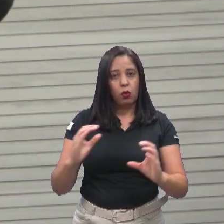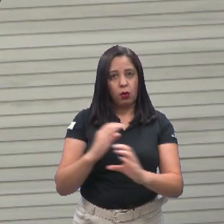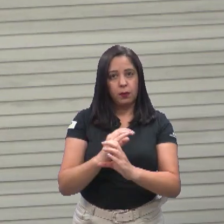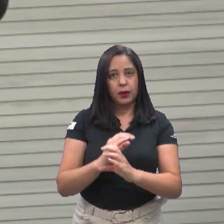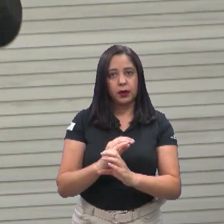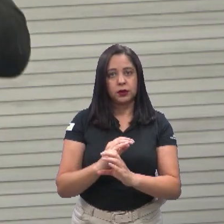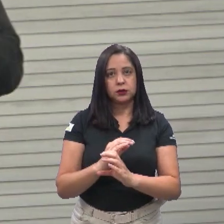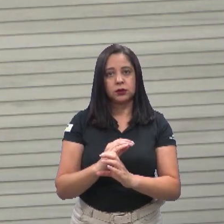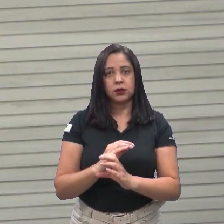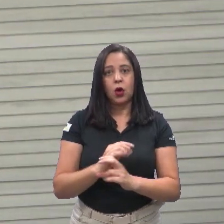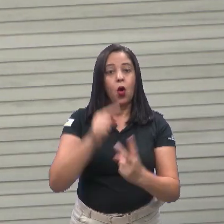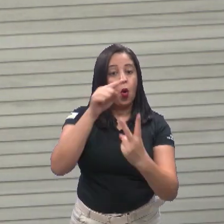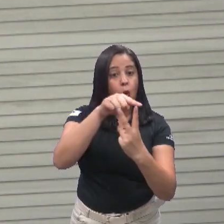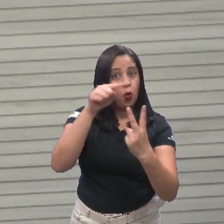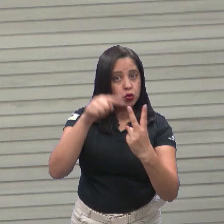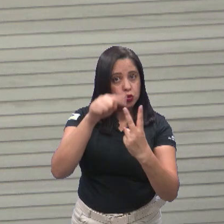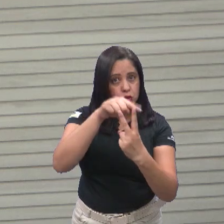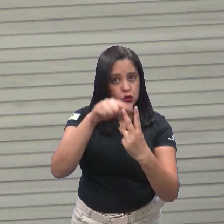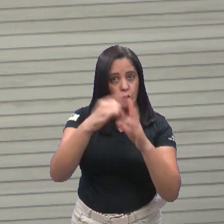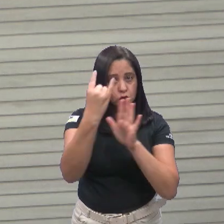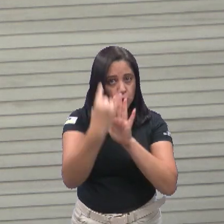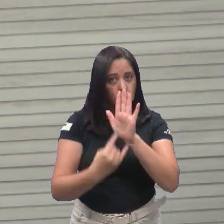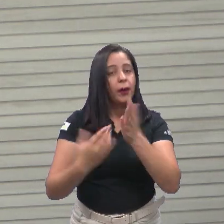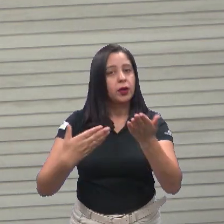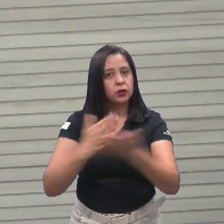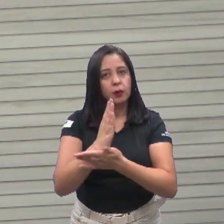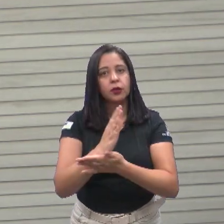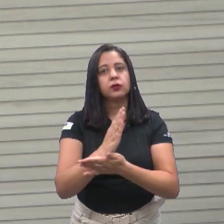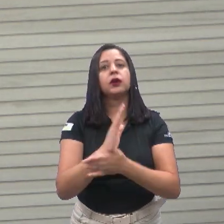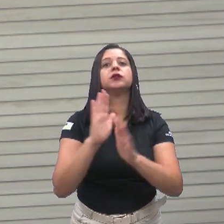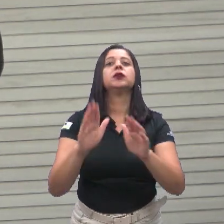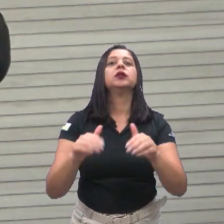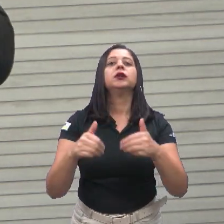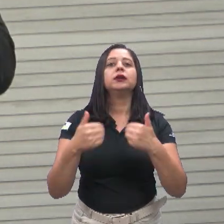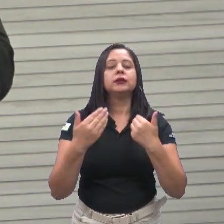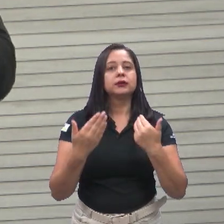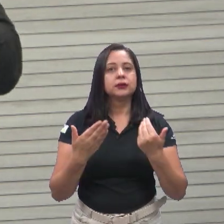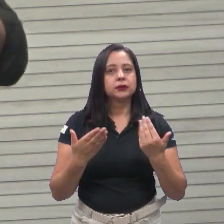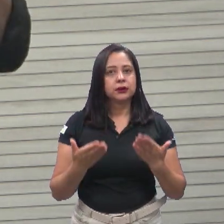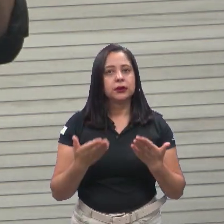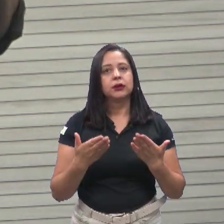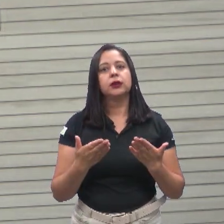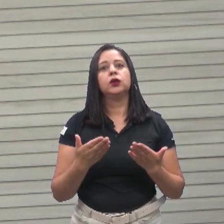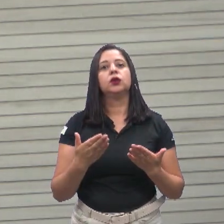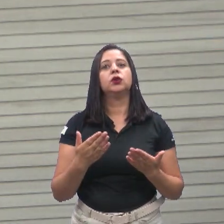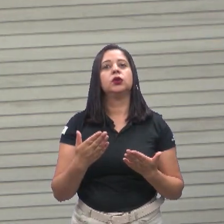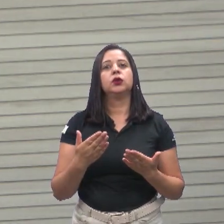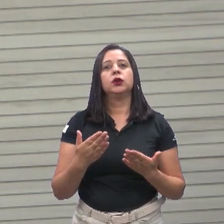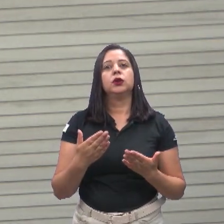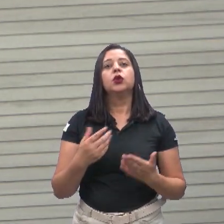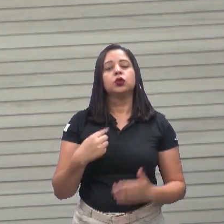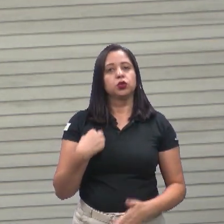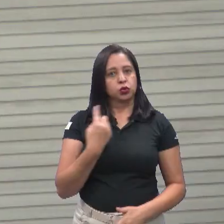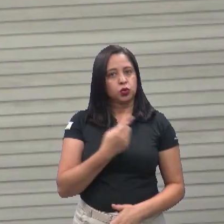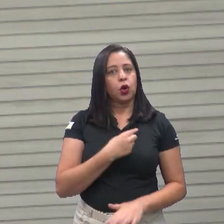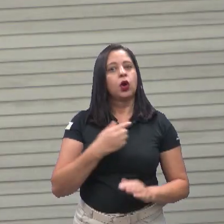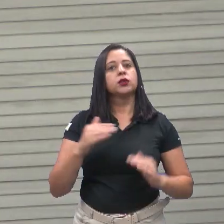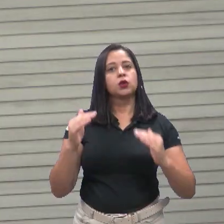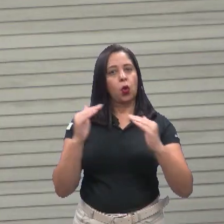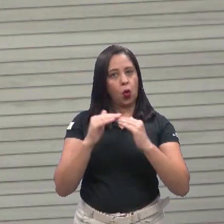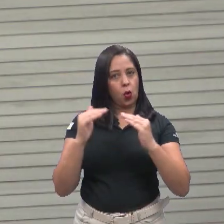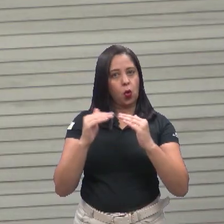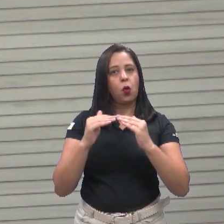Os 2 requerimentos foram aprovados, então deixar aqui também o nosso posicionamento favorável a vocês que